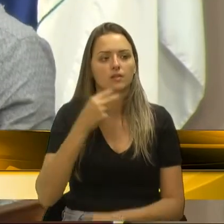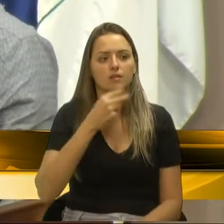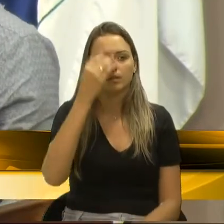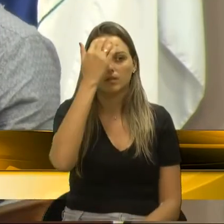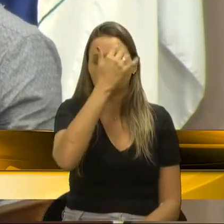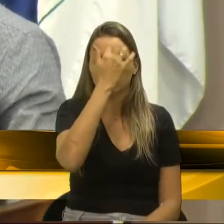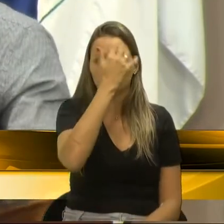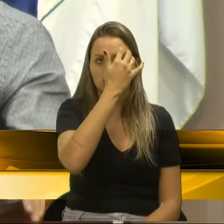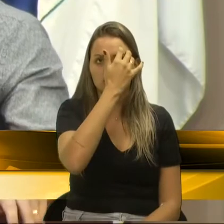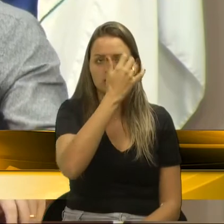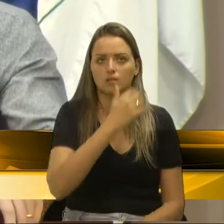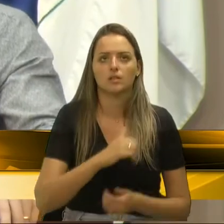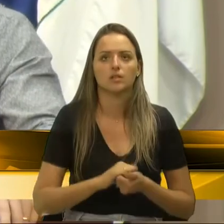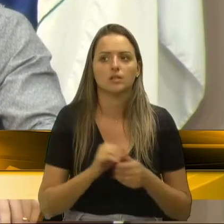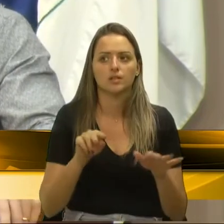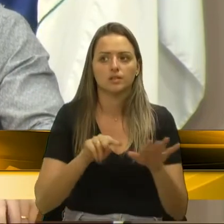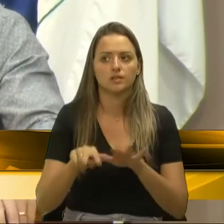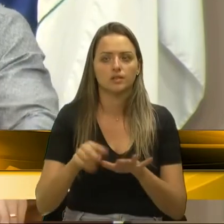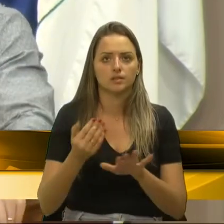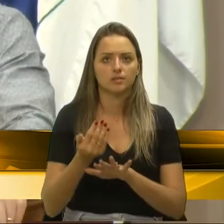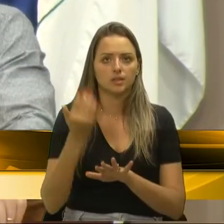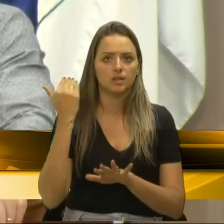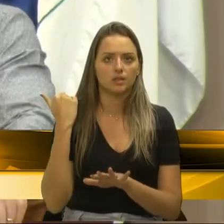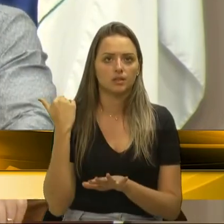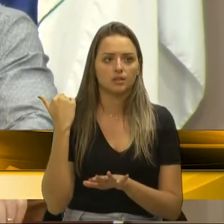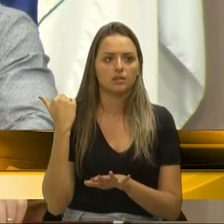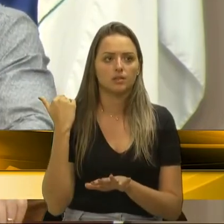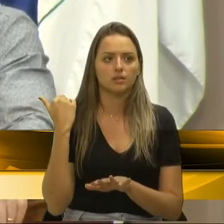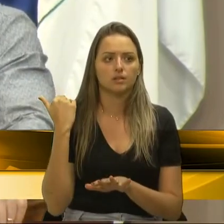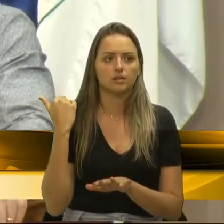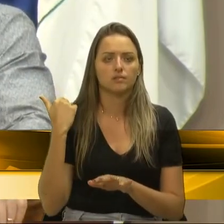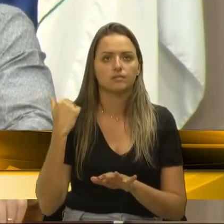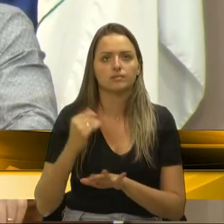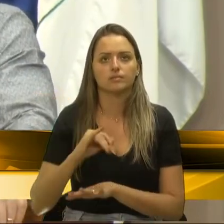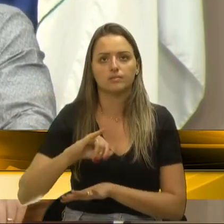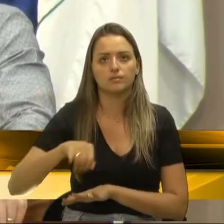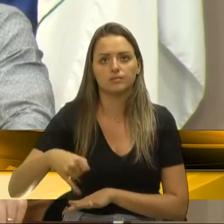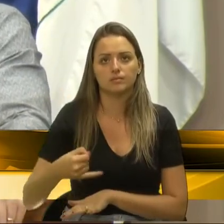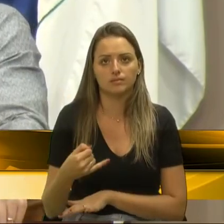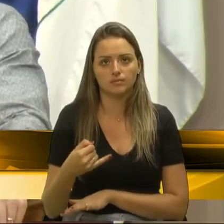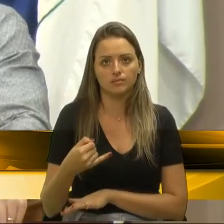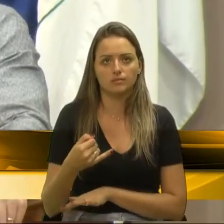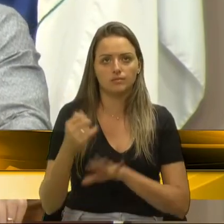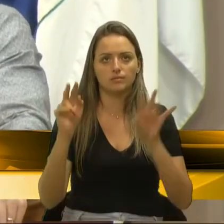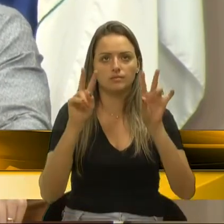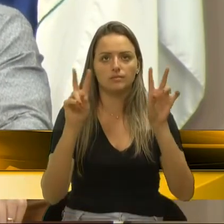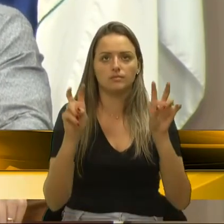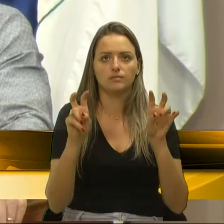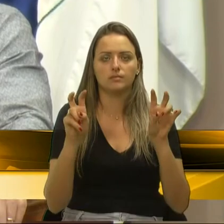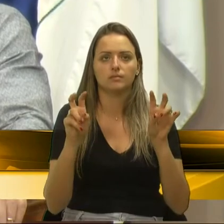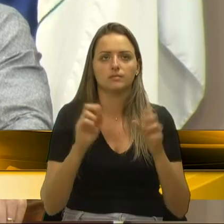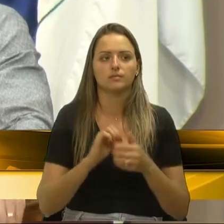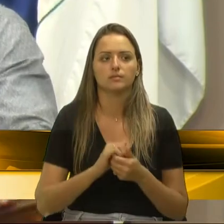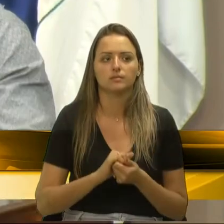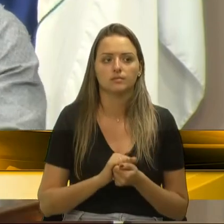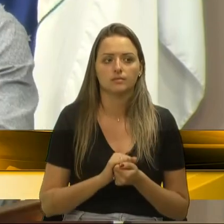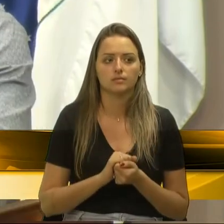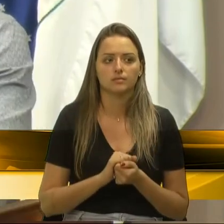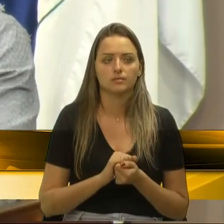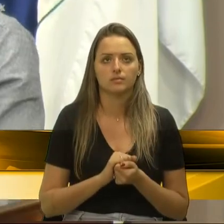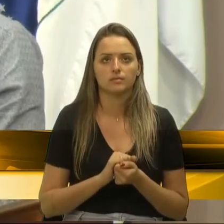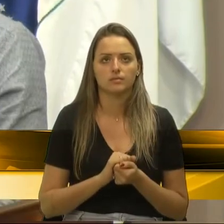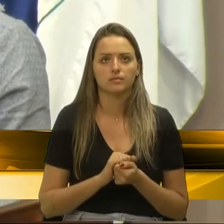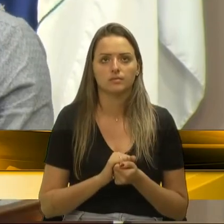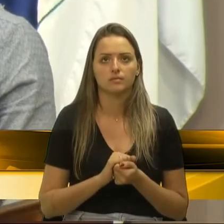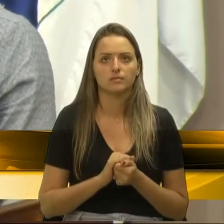Domênico. Semana passada, na quinta-feira, aproveitando o assunto que está tomando